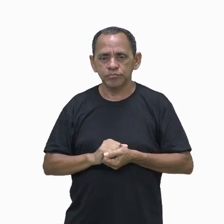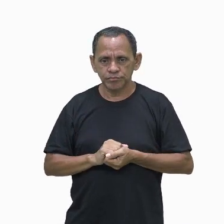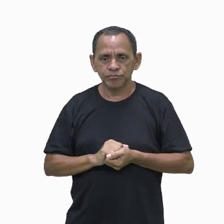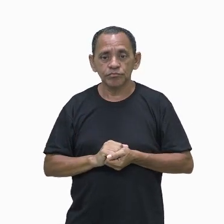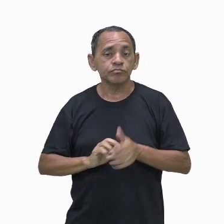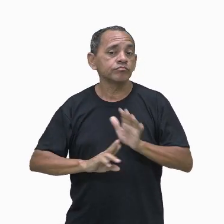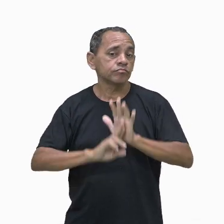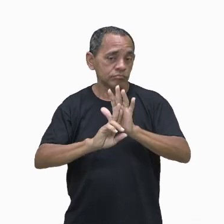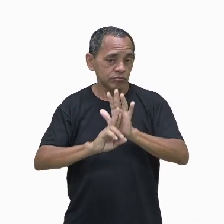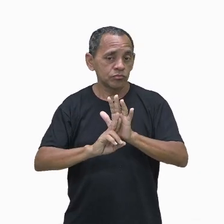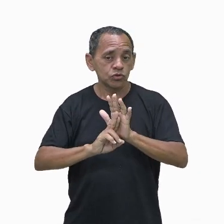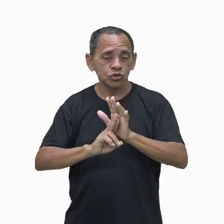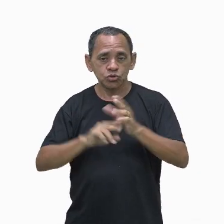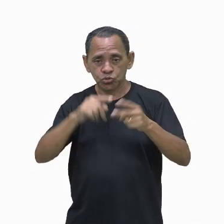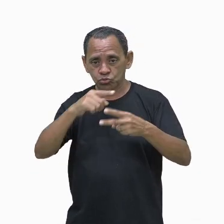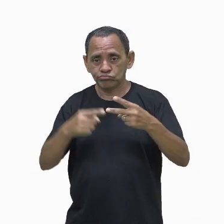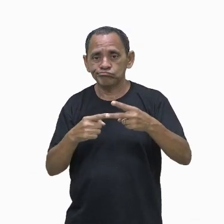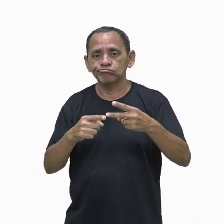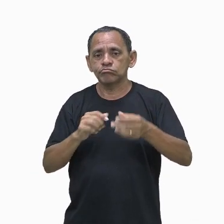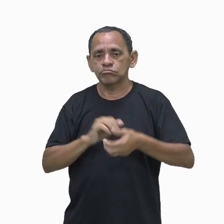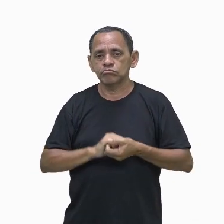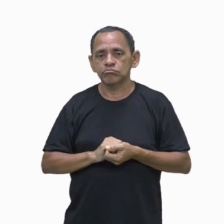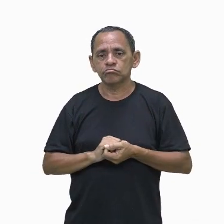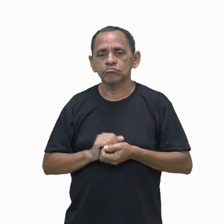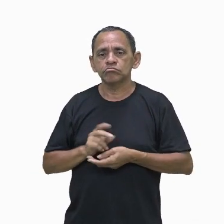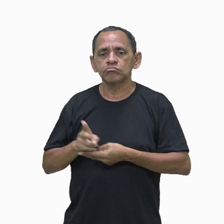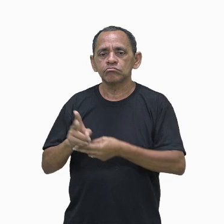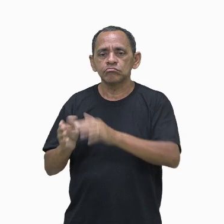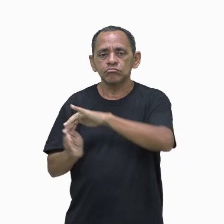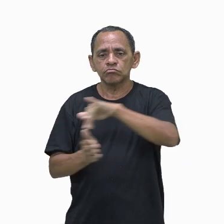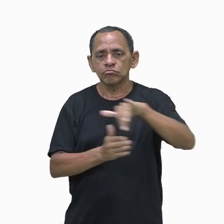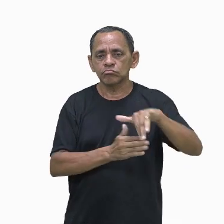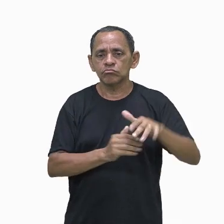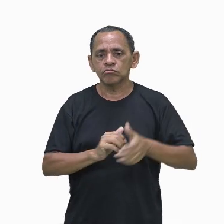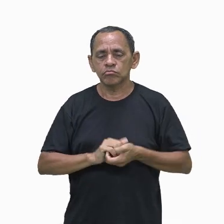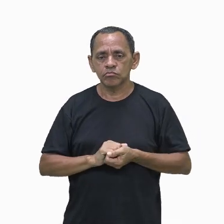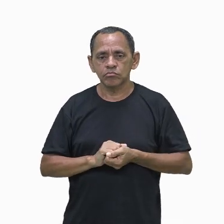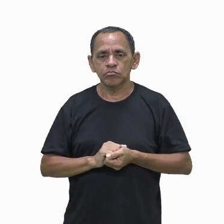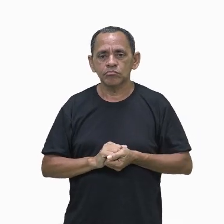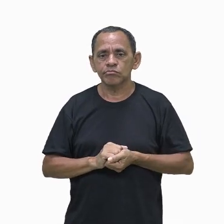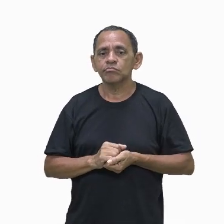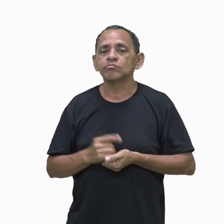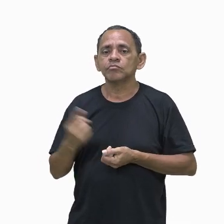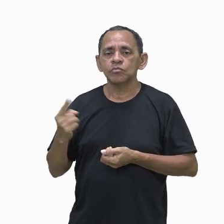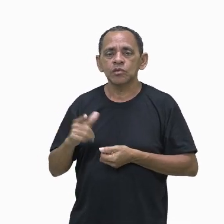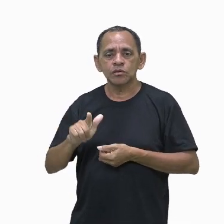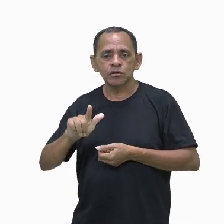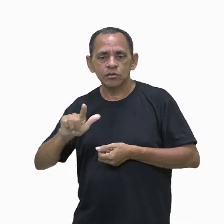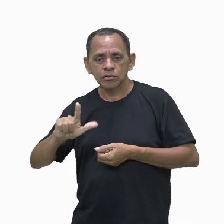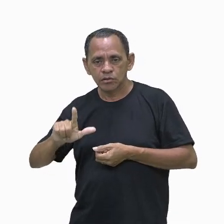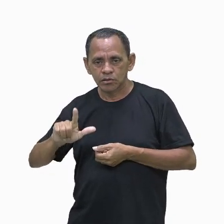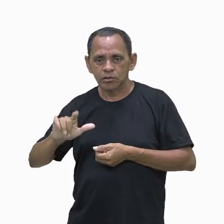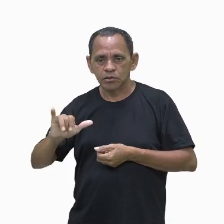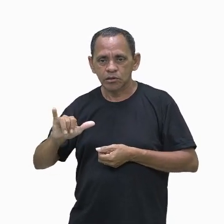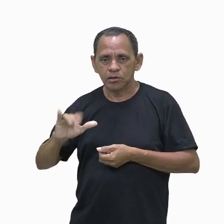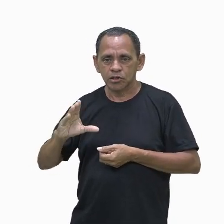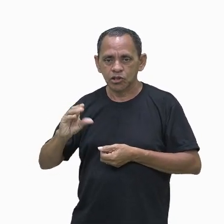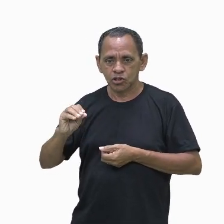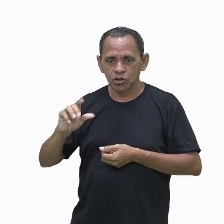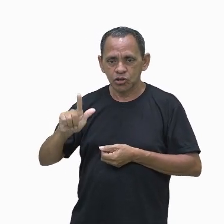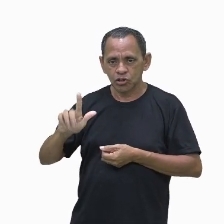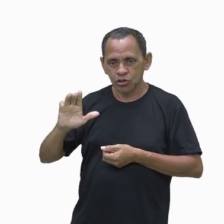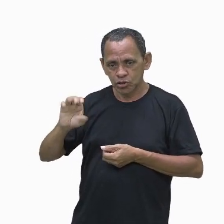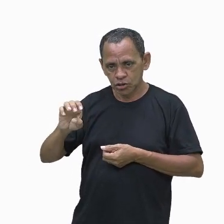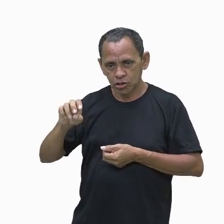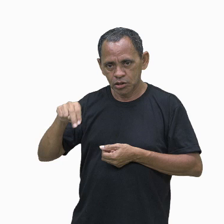da mandioca. E seguindo aí a classificação dos polissacarídeos, nós temos o glicogênio, né, que é uma reserva de